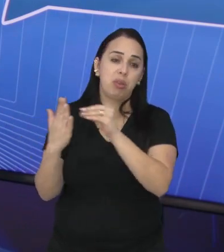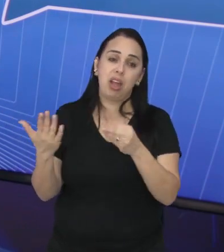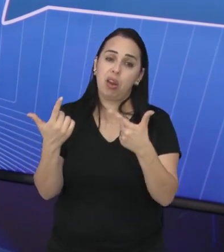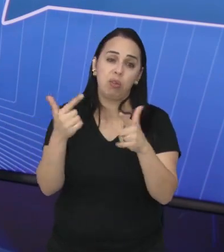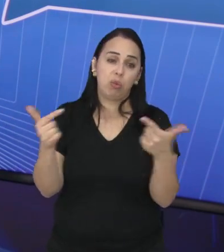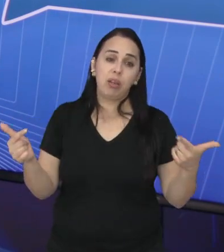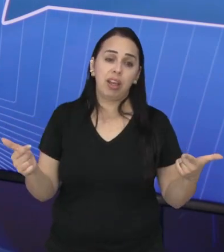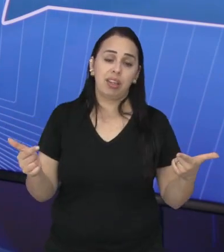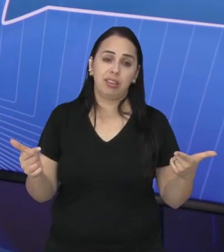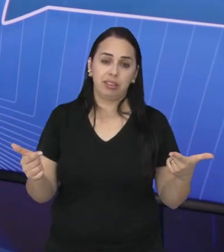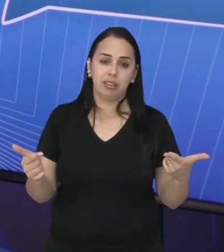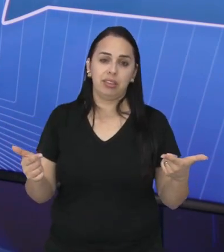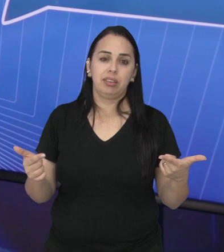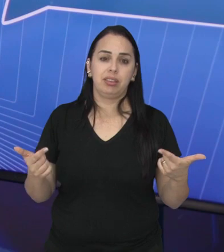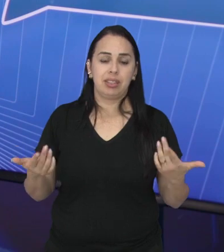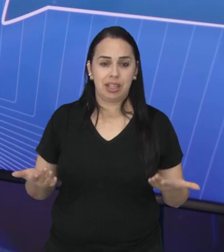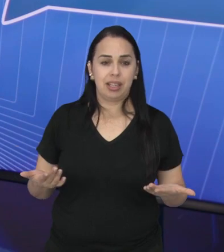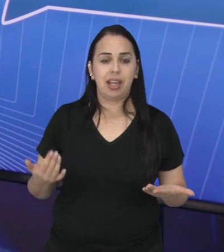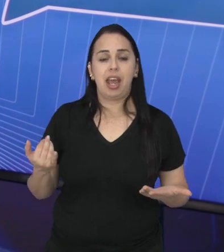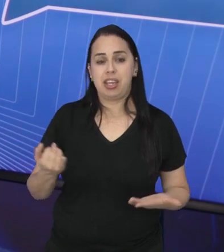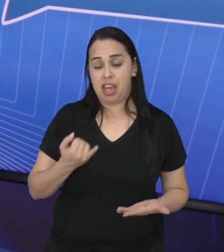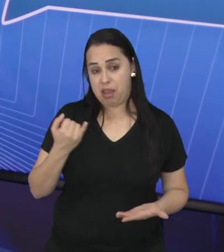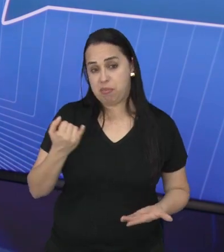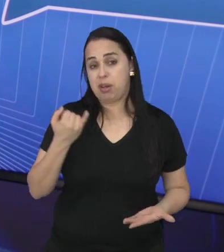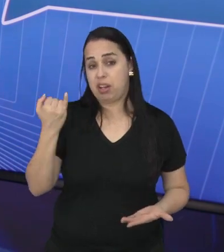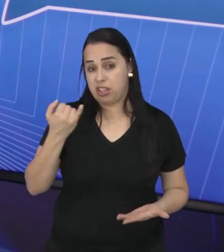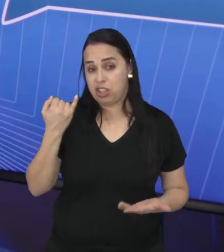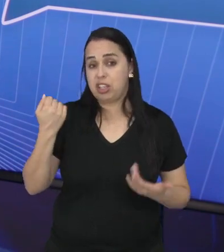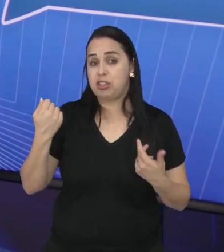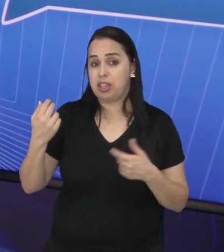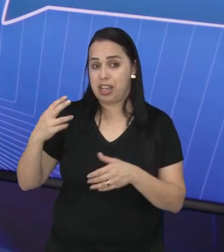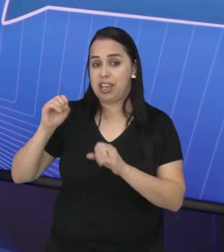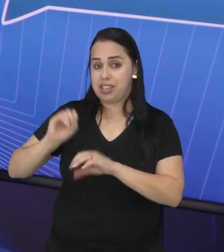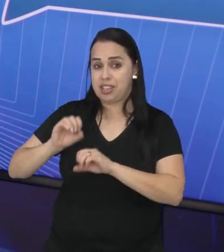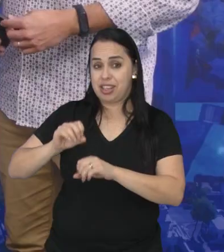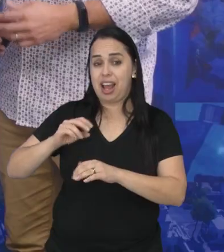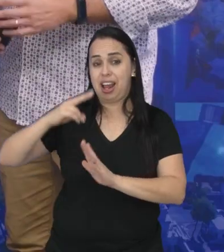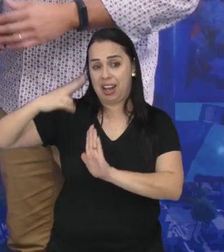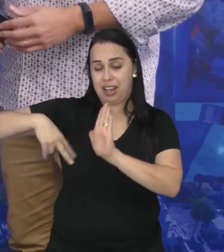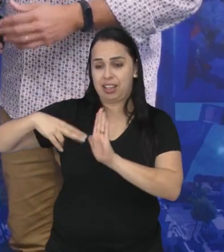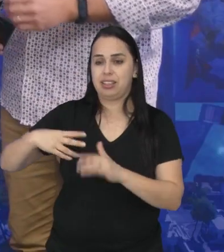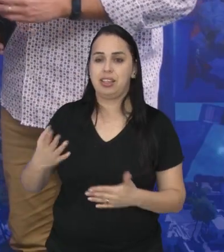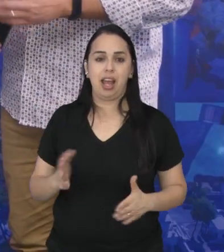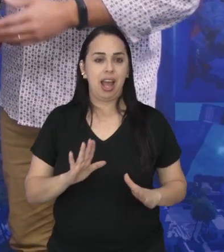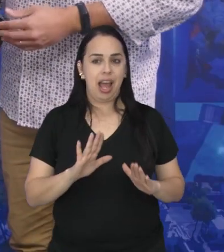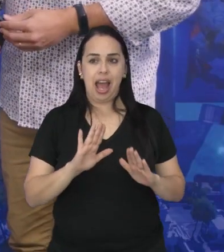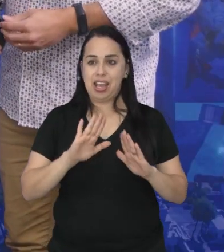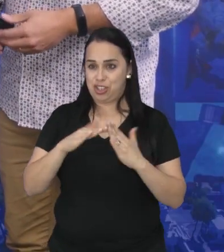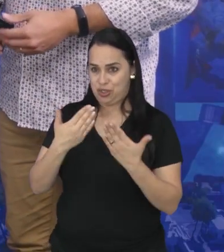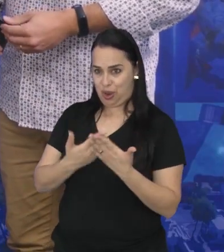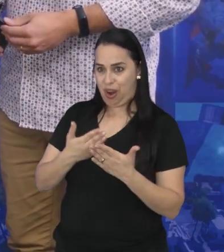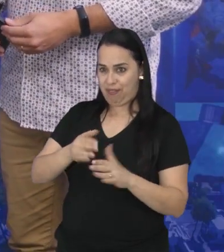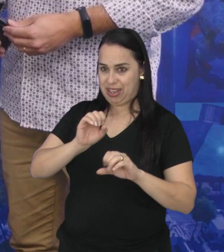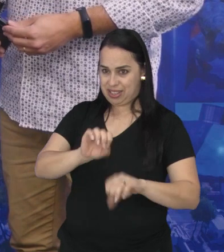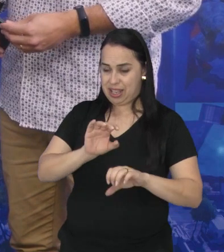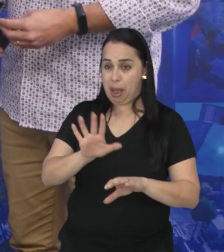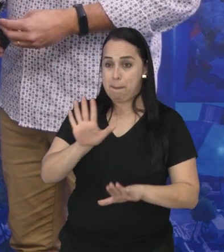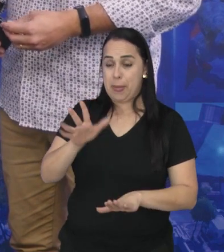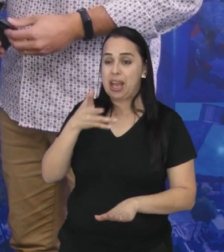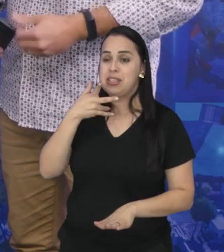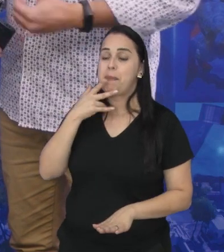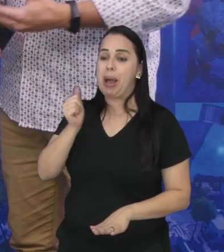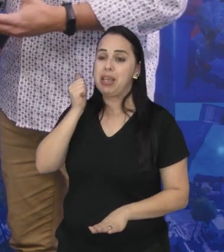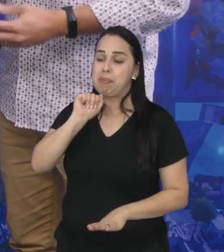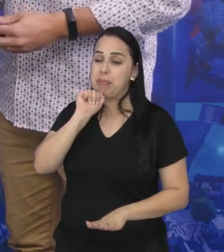essa referência, esse modelo do leitor, que é também importante ali. A escola, ela vai ensinar, mas os pais, eles